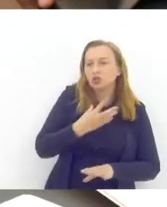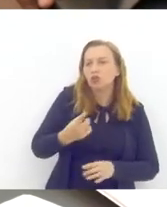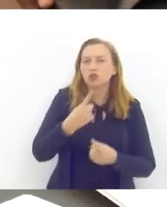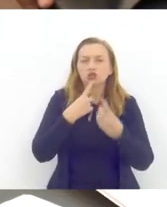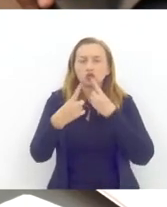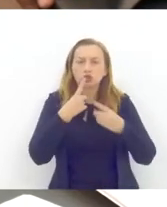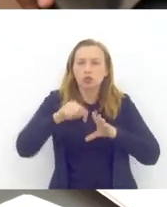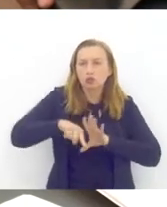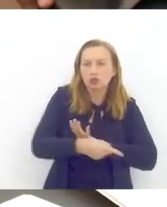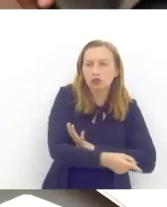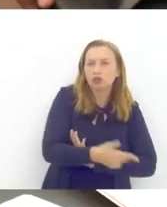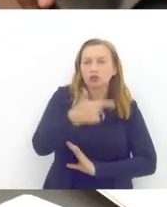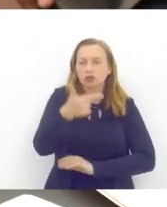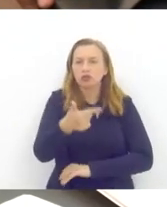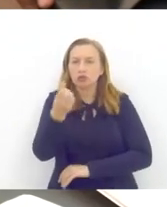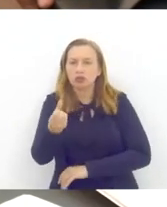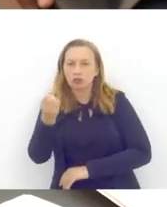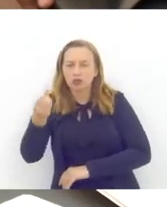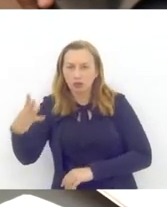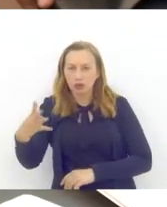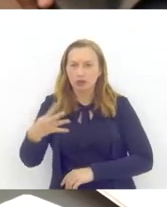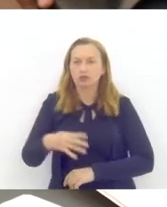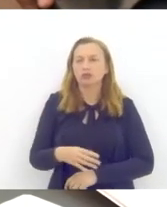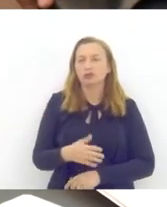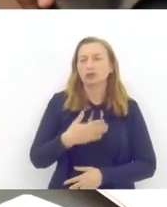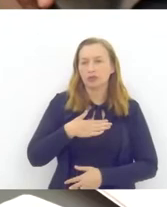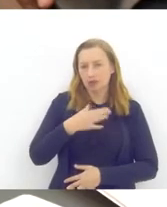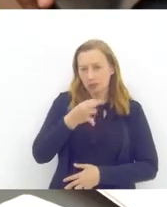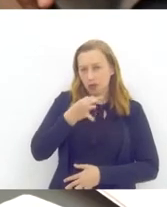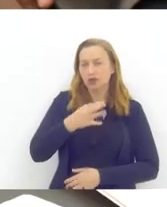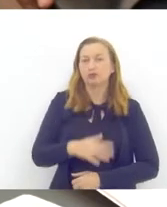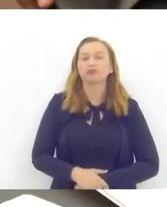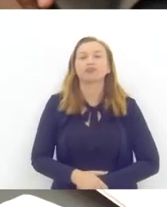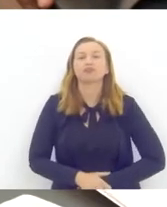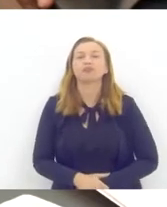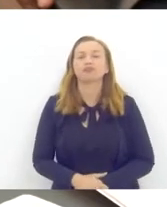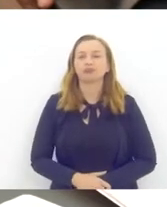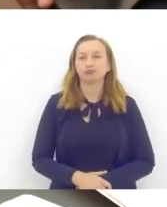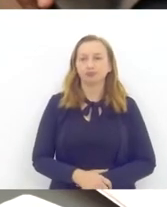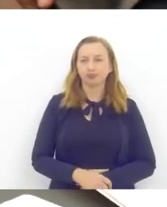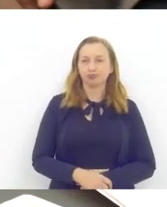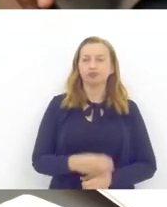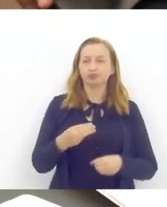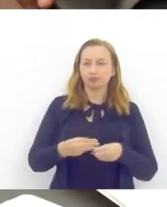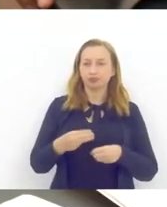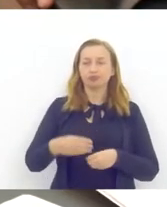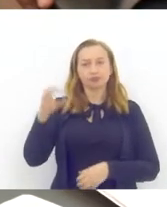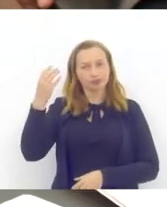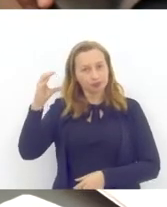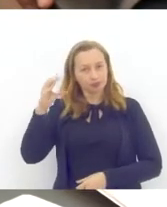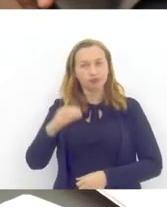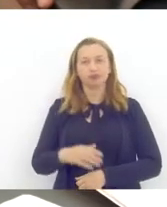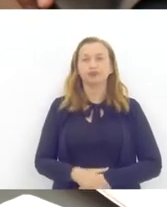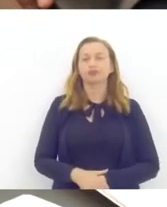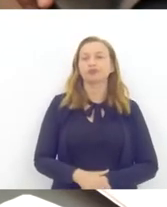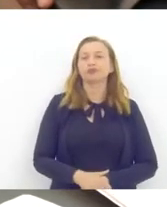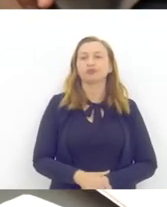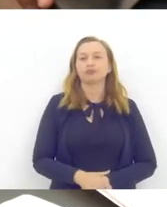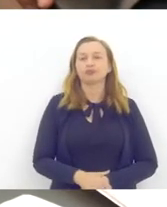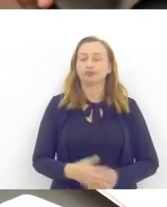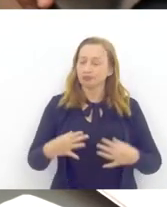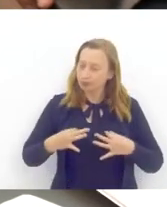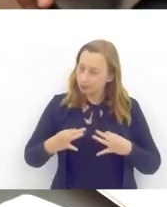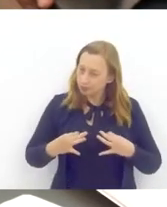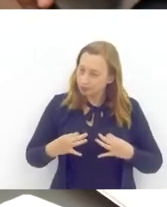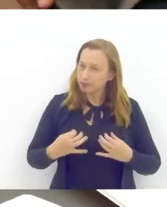da 2664. Tá? Essa é a nossa posição aqui do município de Niterói E estamos à disposição